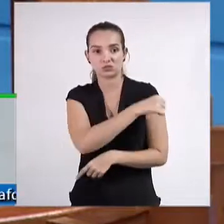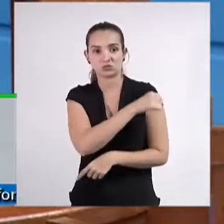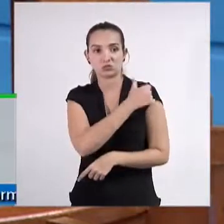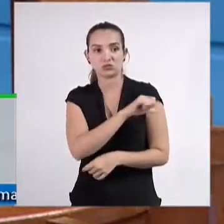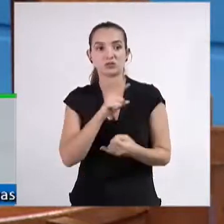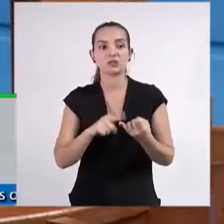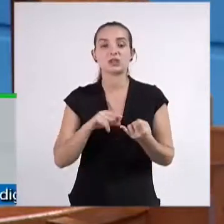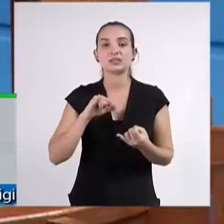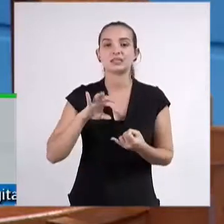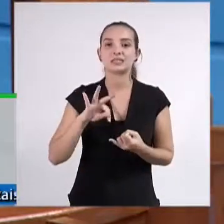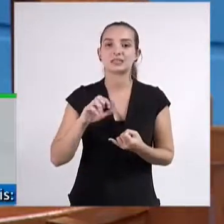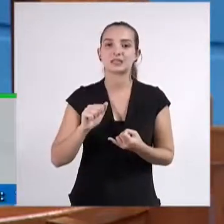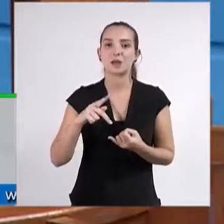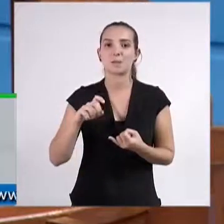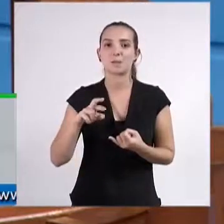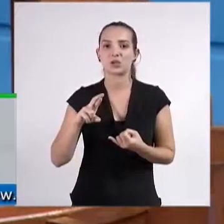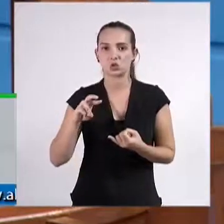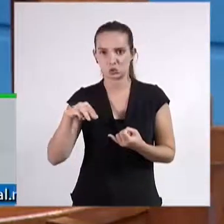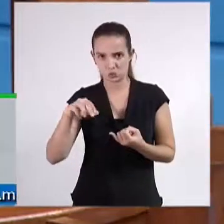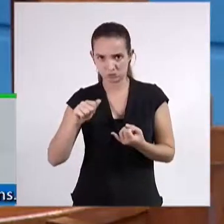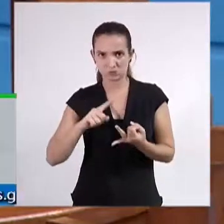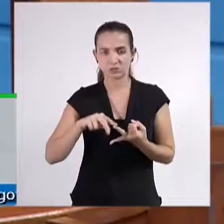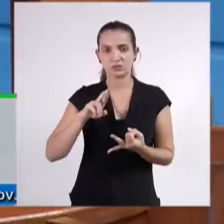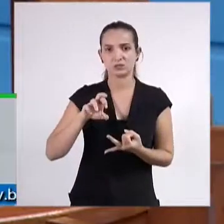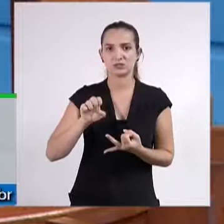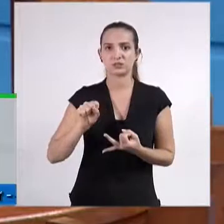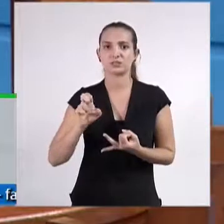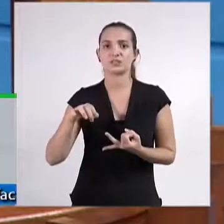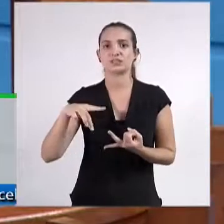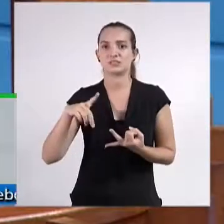Itaperuna e Resende, e 2 cidades de Santa Catarina,